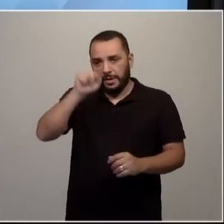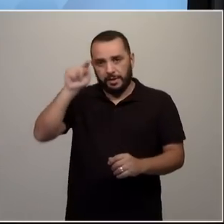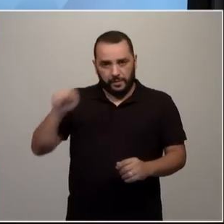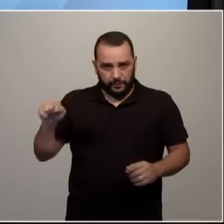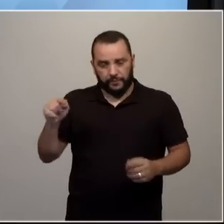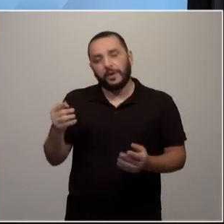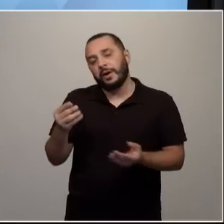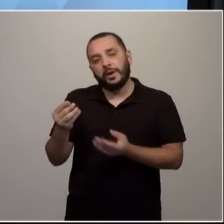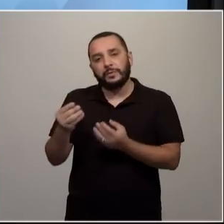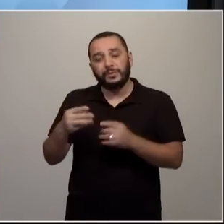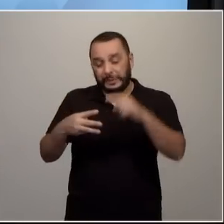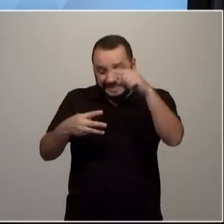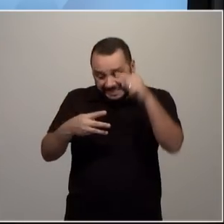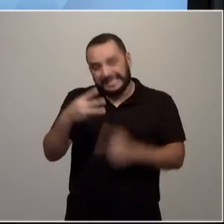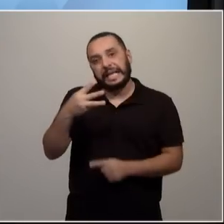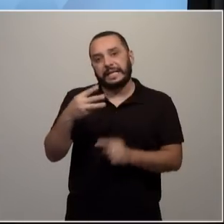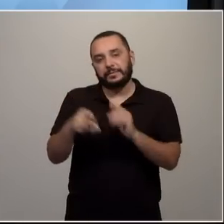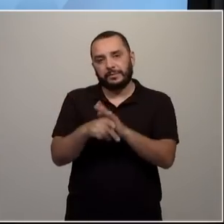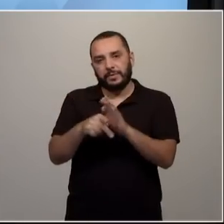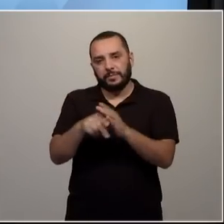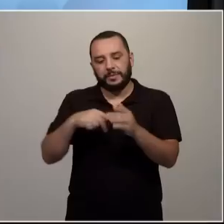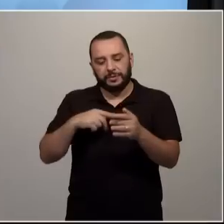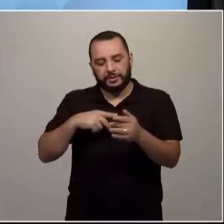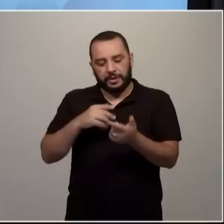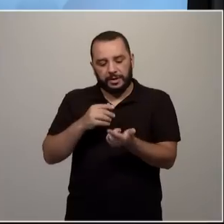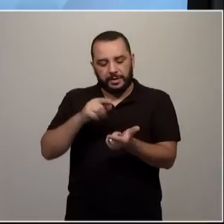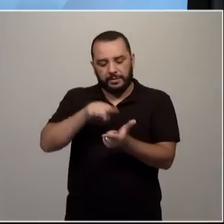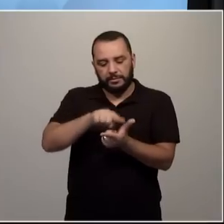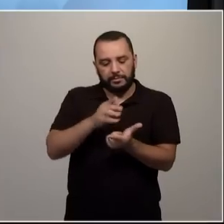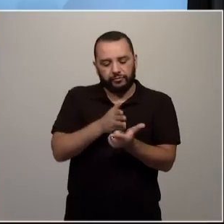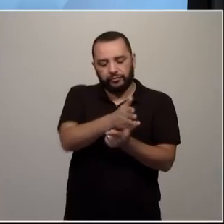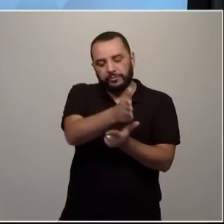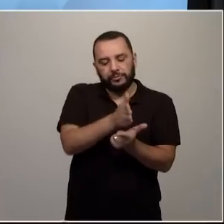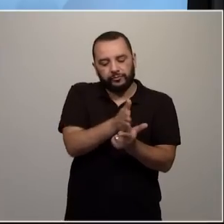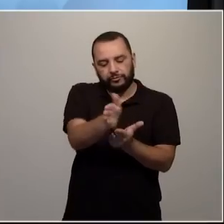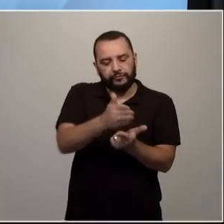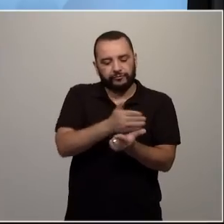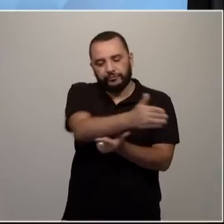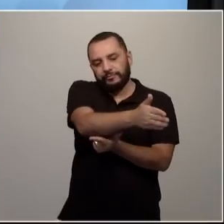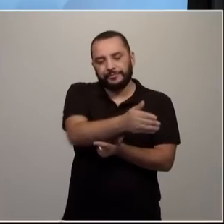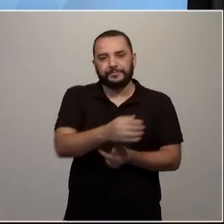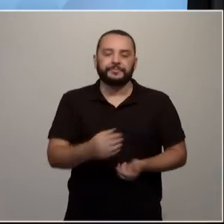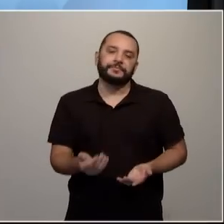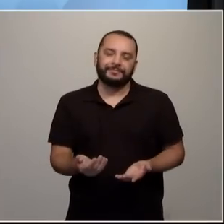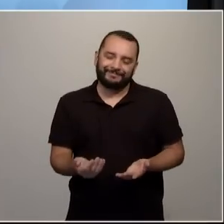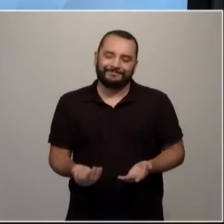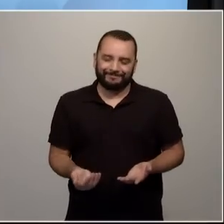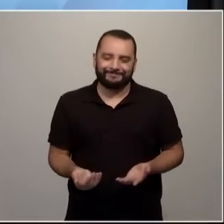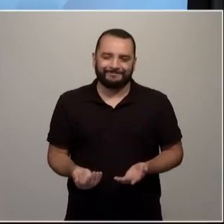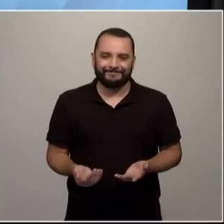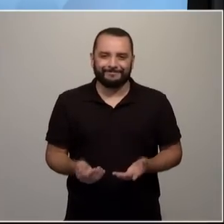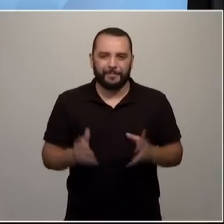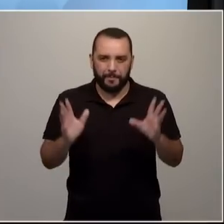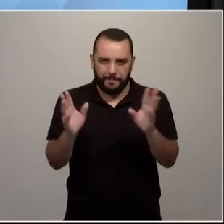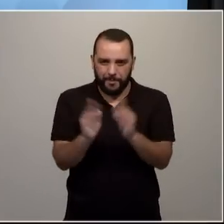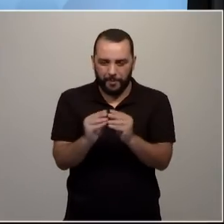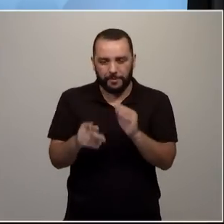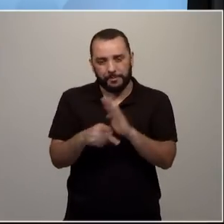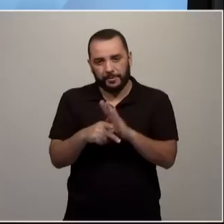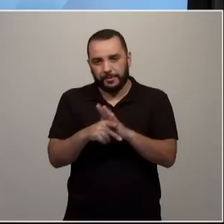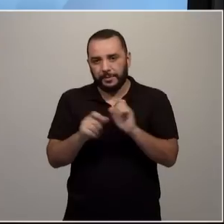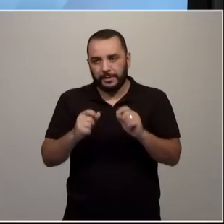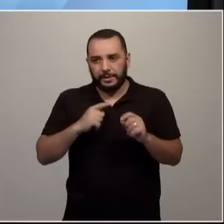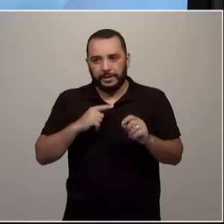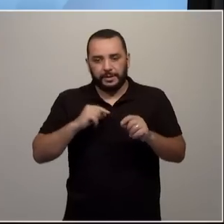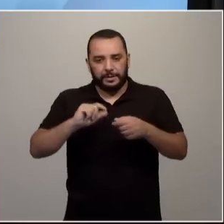para o qual os três vetores ficam paralelos a um plano. Bom, isso foi um pouco, né, de geometria analítica